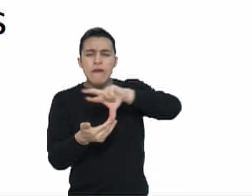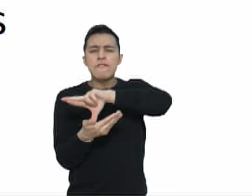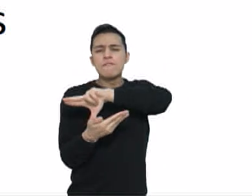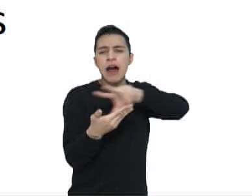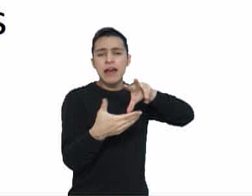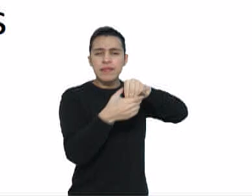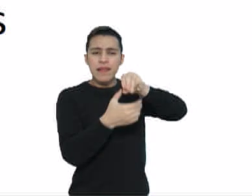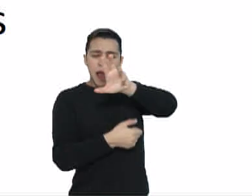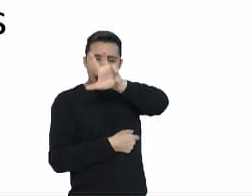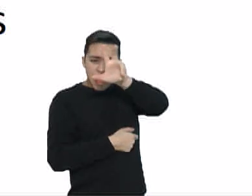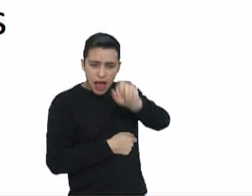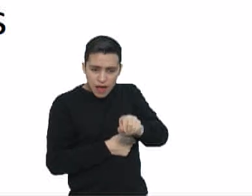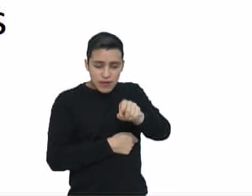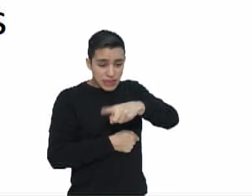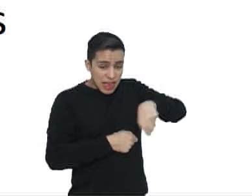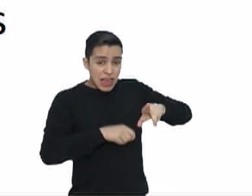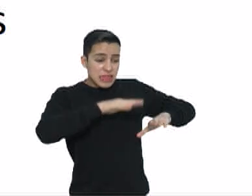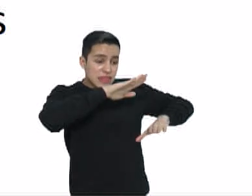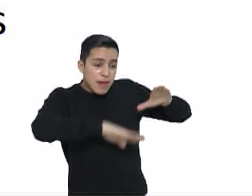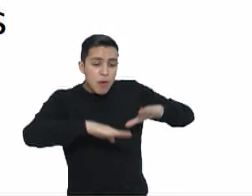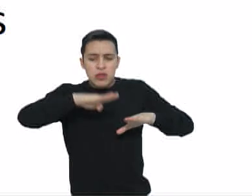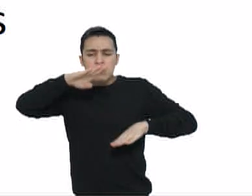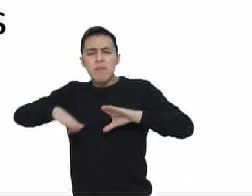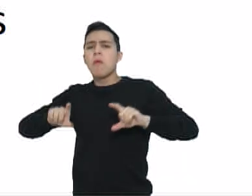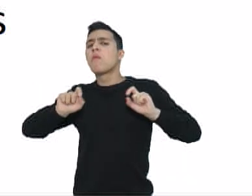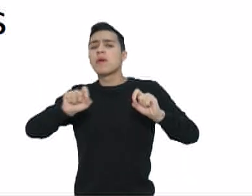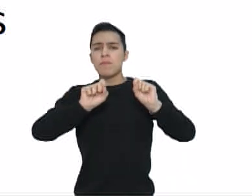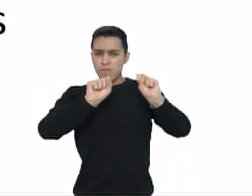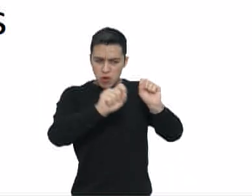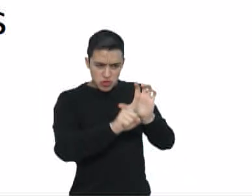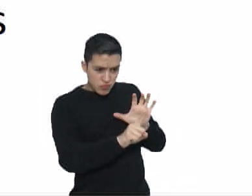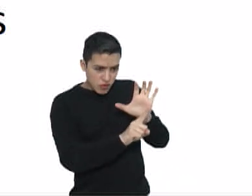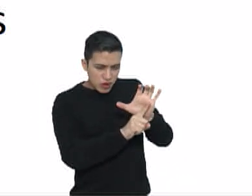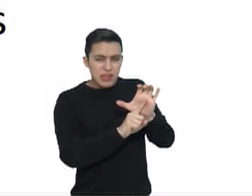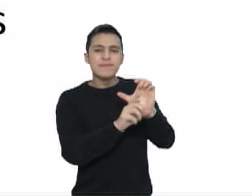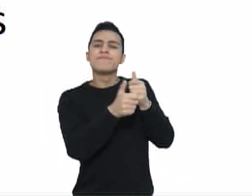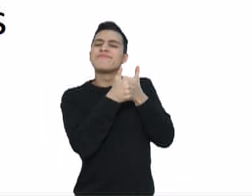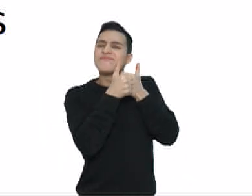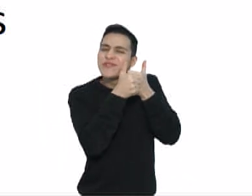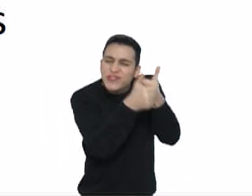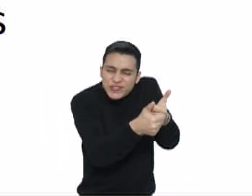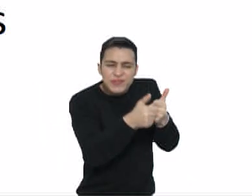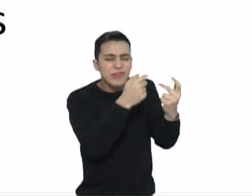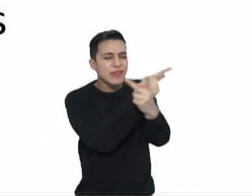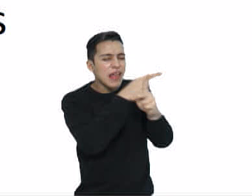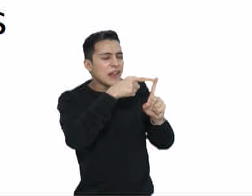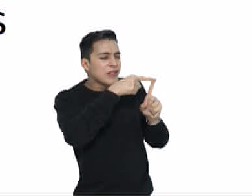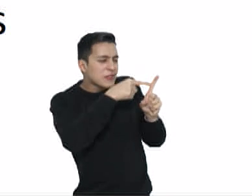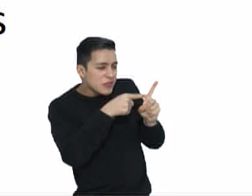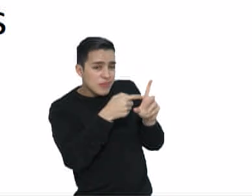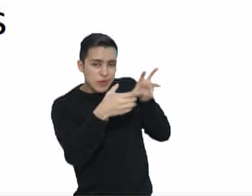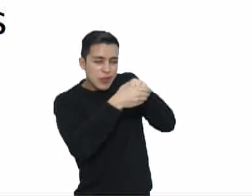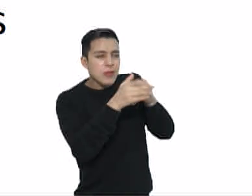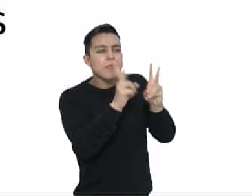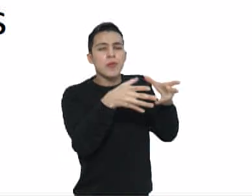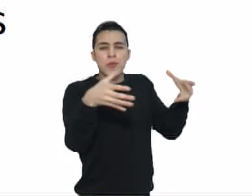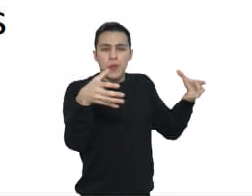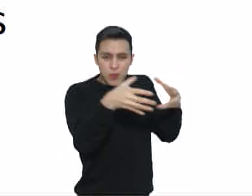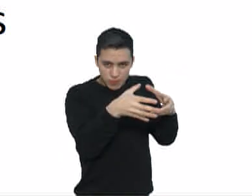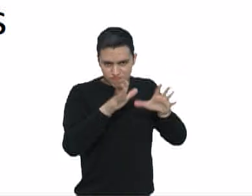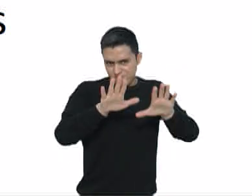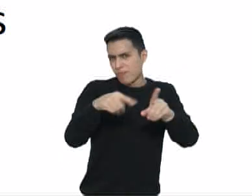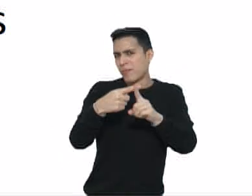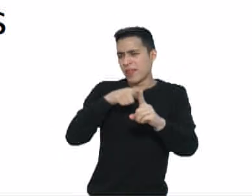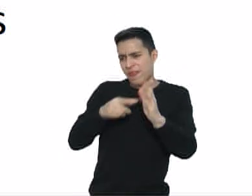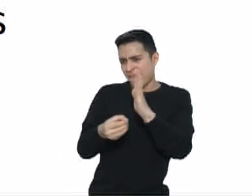eles vão influenciar, por exemplo, de acordo com os tipos de instrumentos contidos no grupo, como são